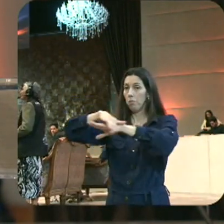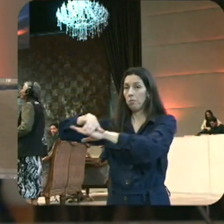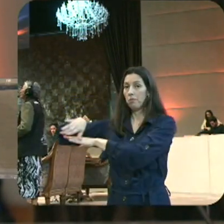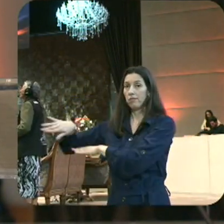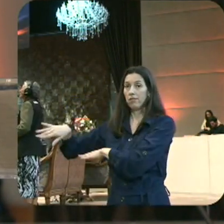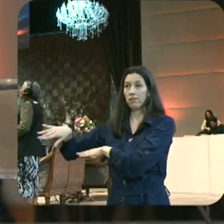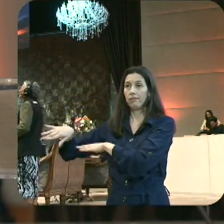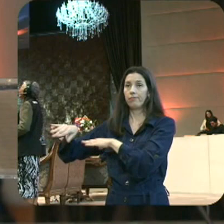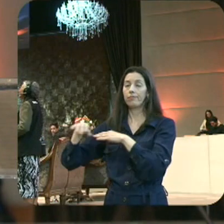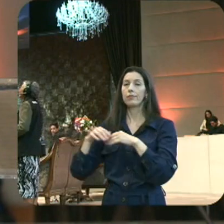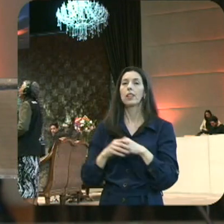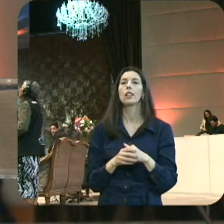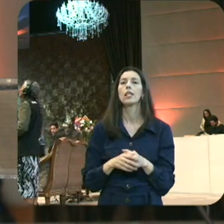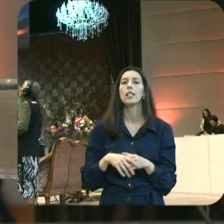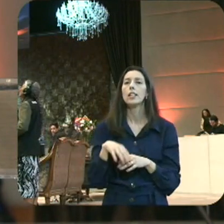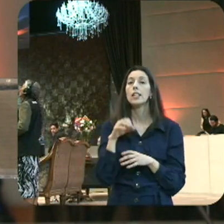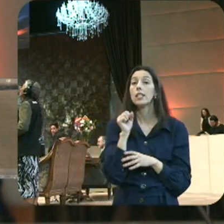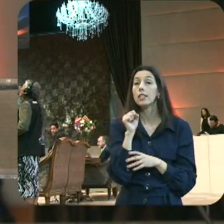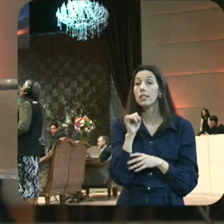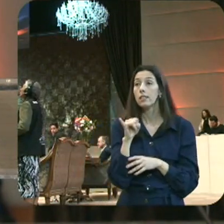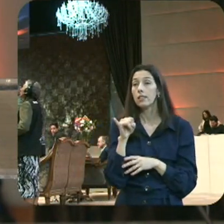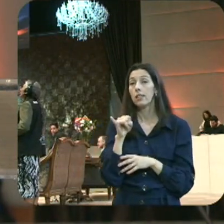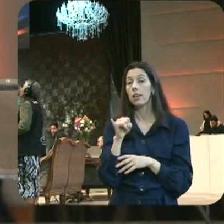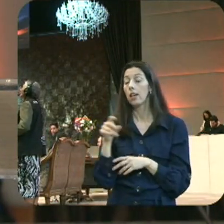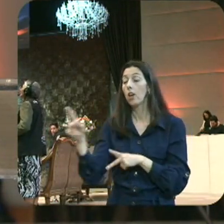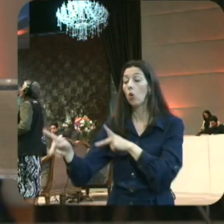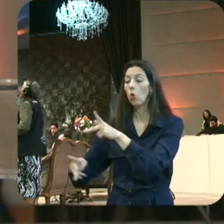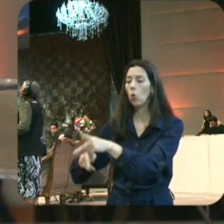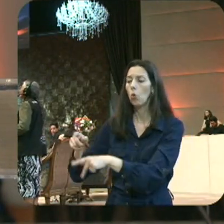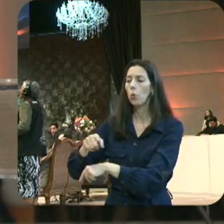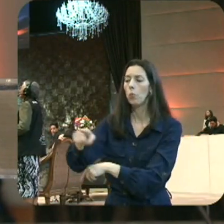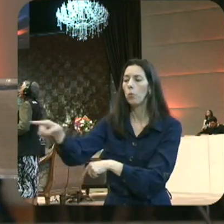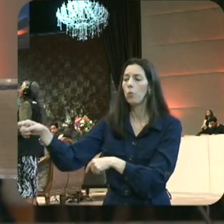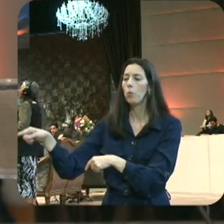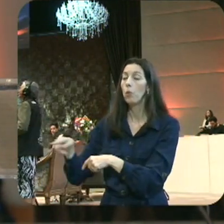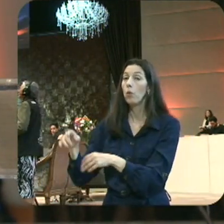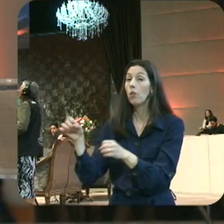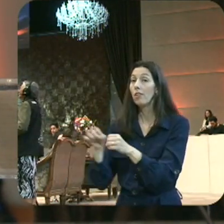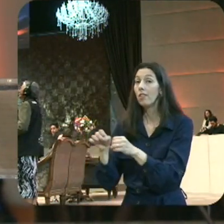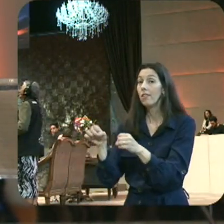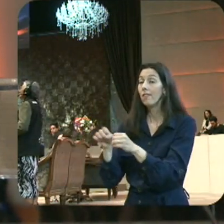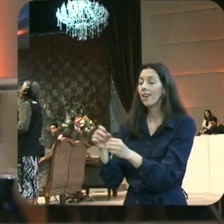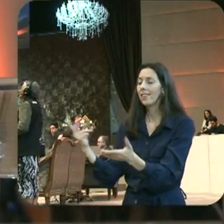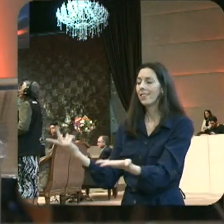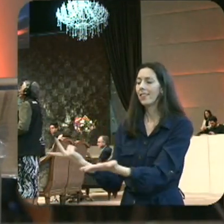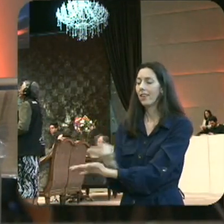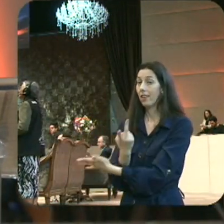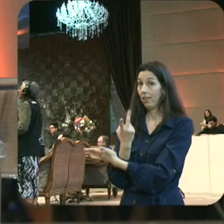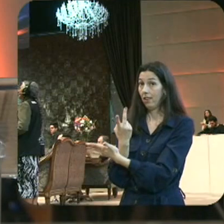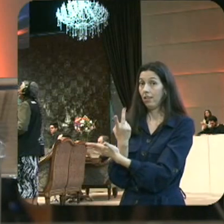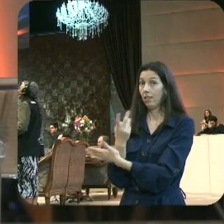Se eles fizerem coisas que são abomináveis à visão de Deus,